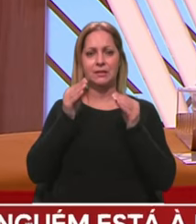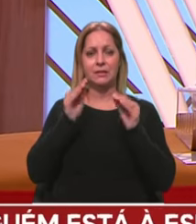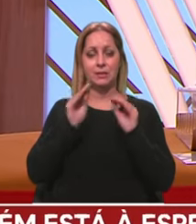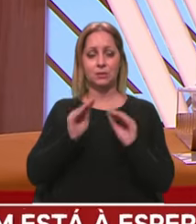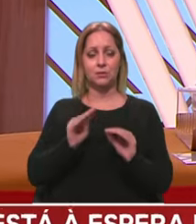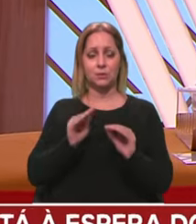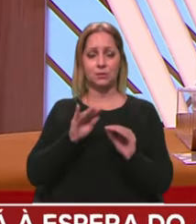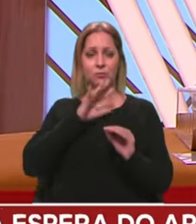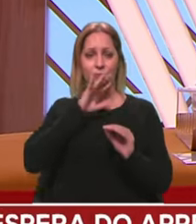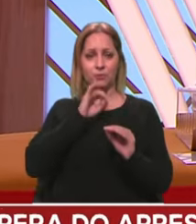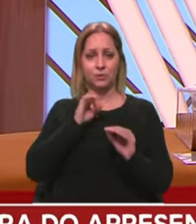isso e somos todos muito mais felizes com isso